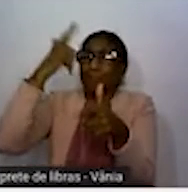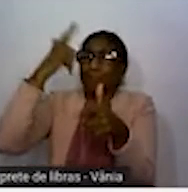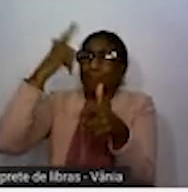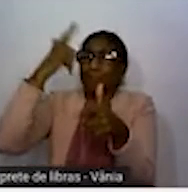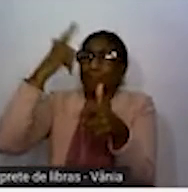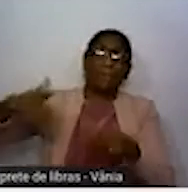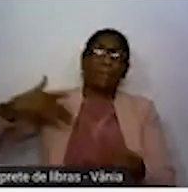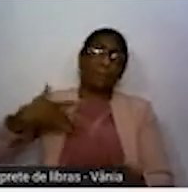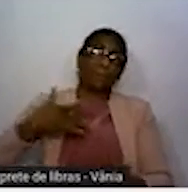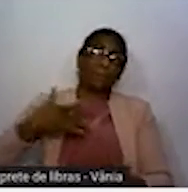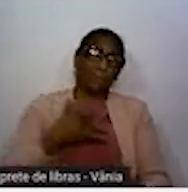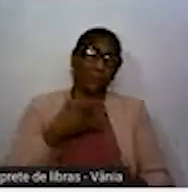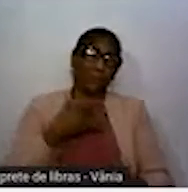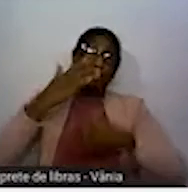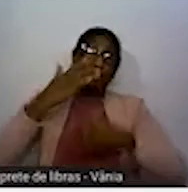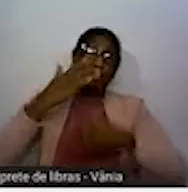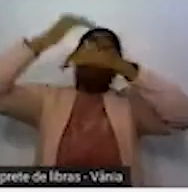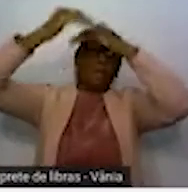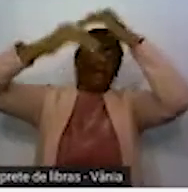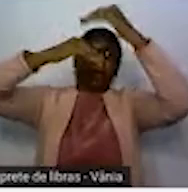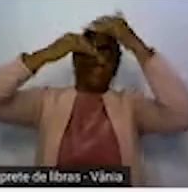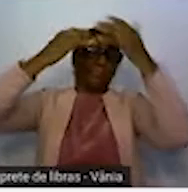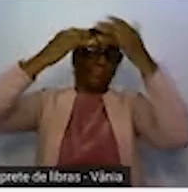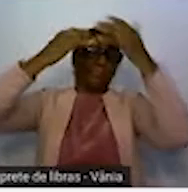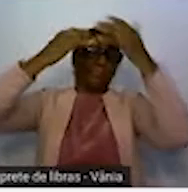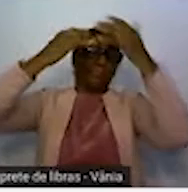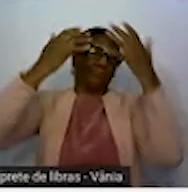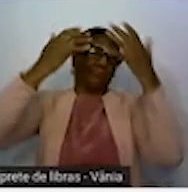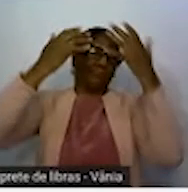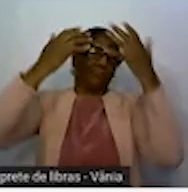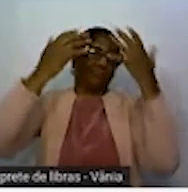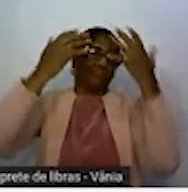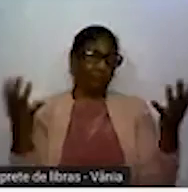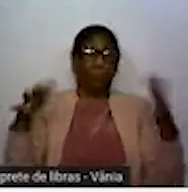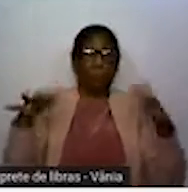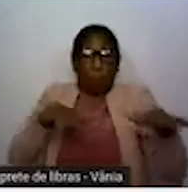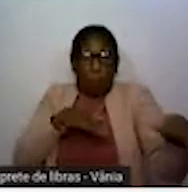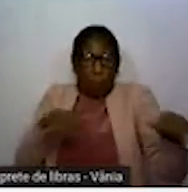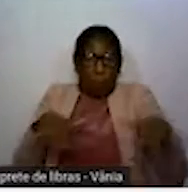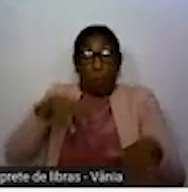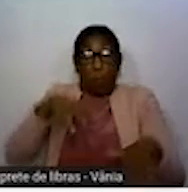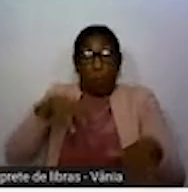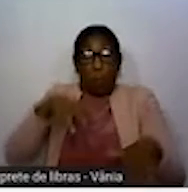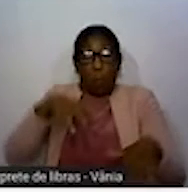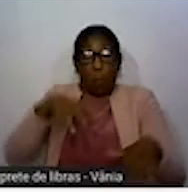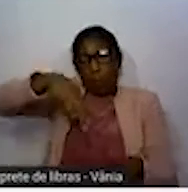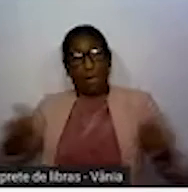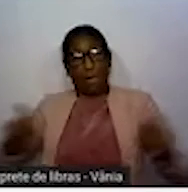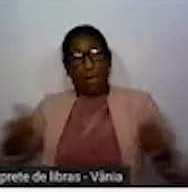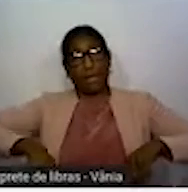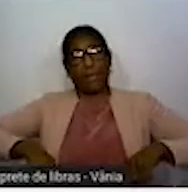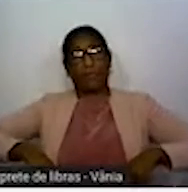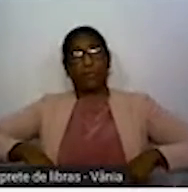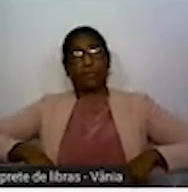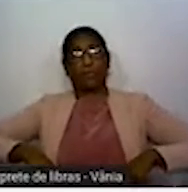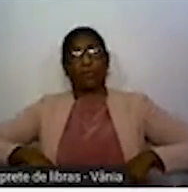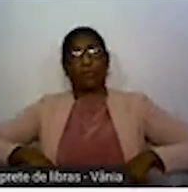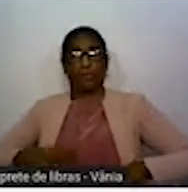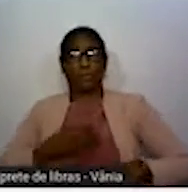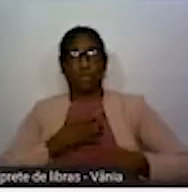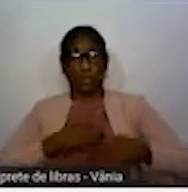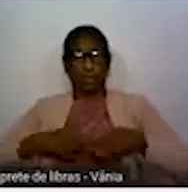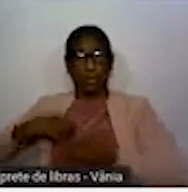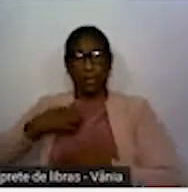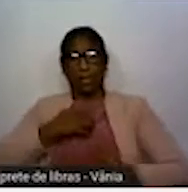motor da capacidade a socioemocional das habilidades socioemocionais da